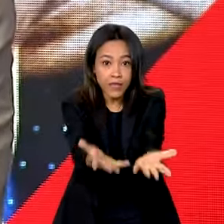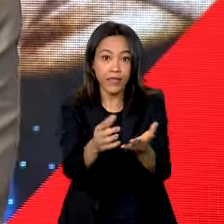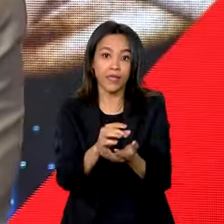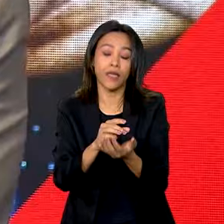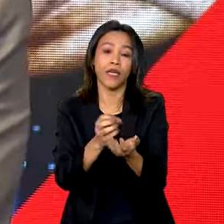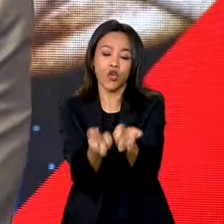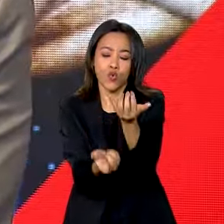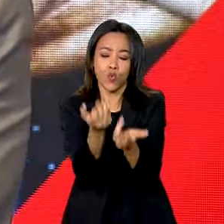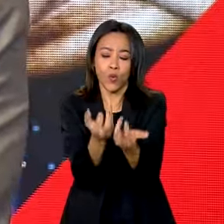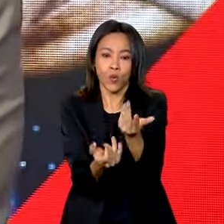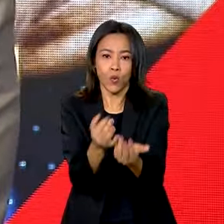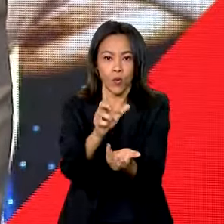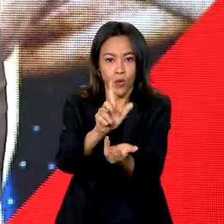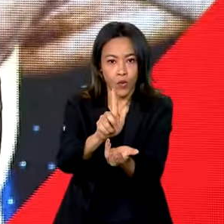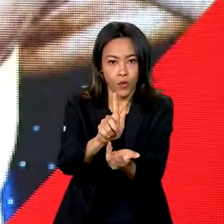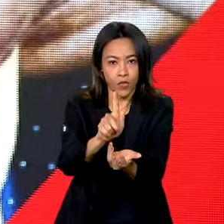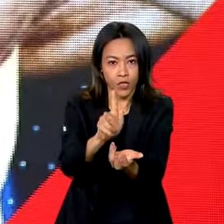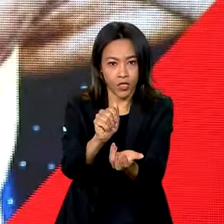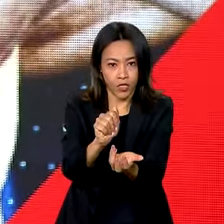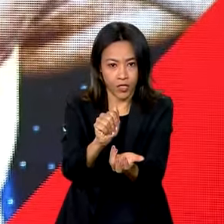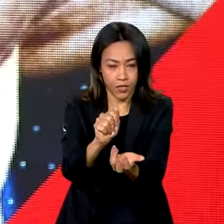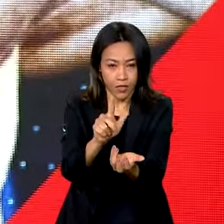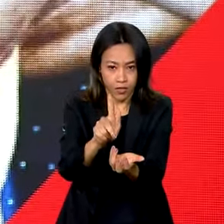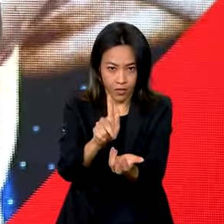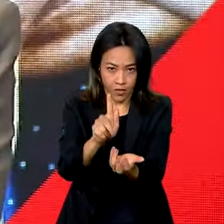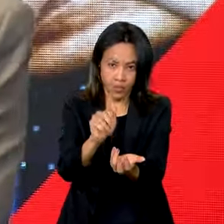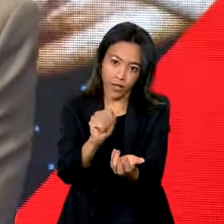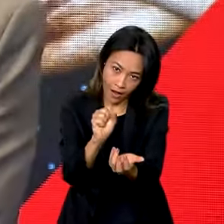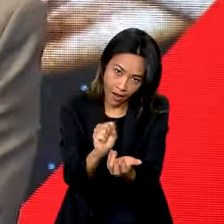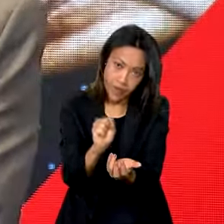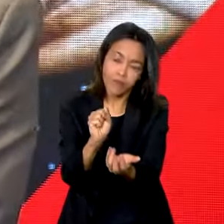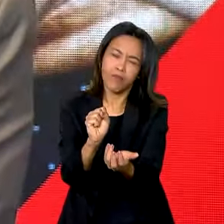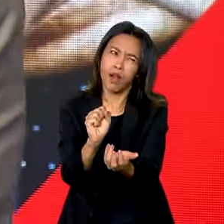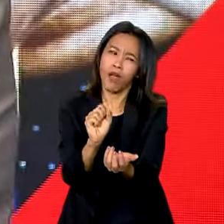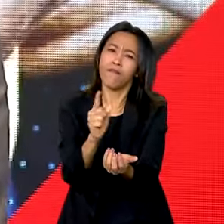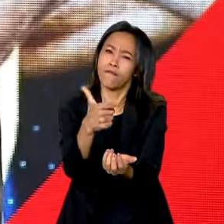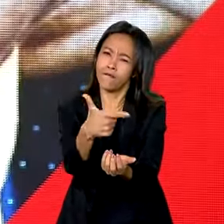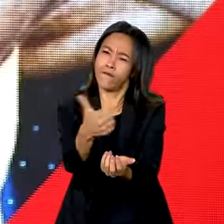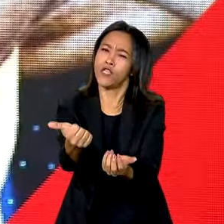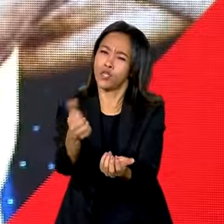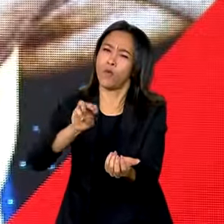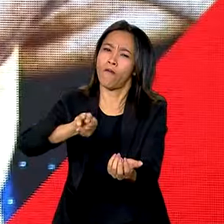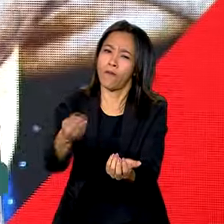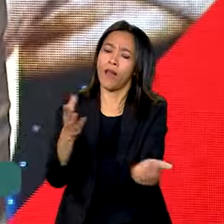de 20 milhões de famílias, até dezembro de 25.